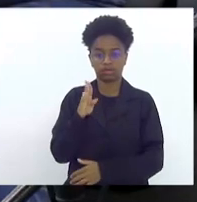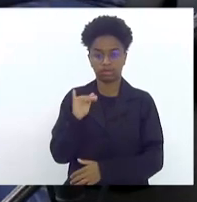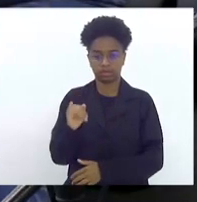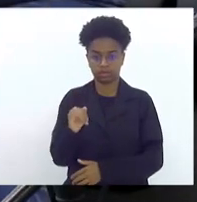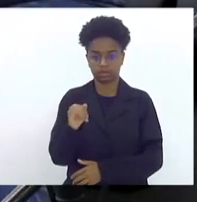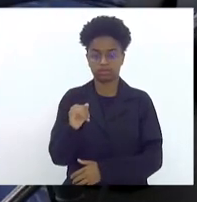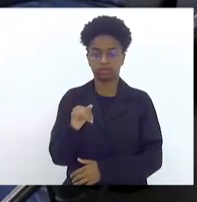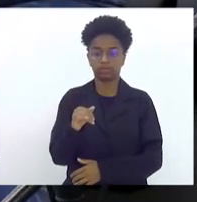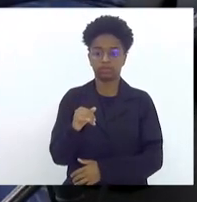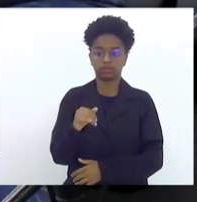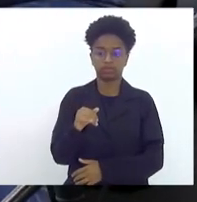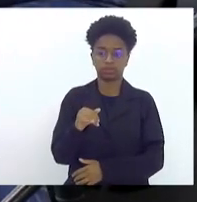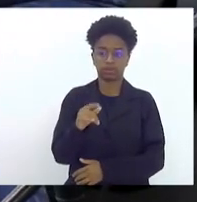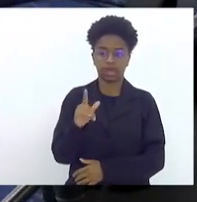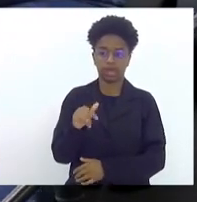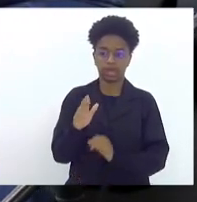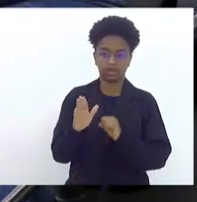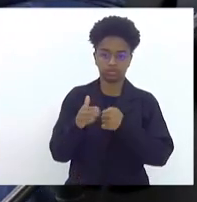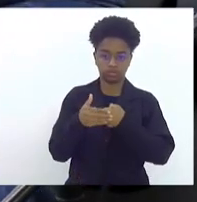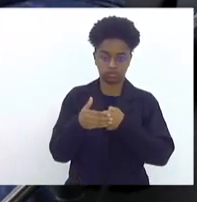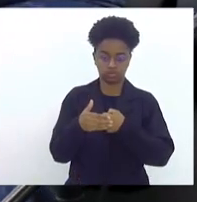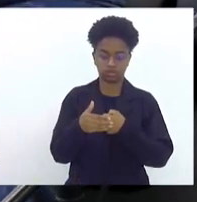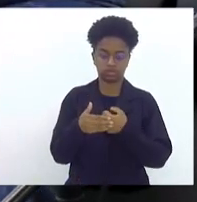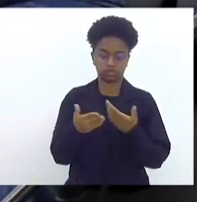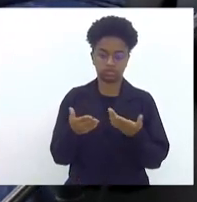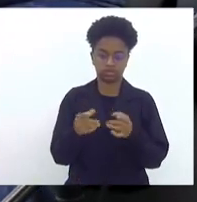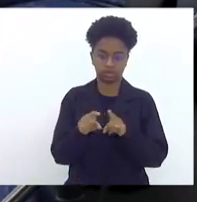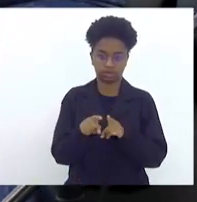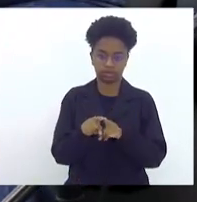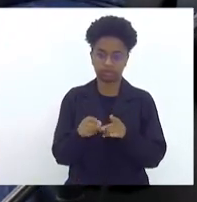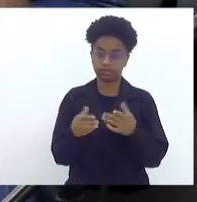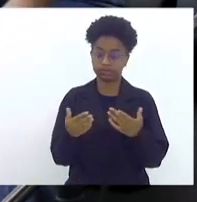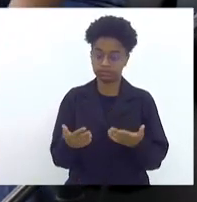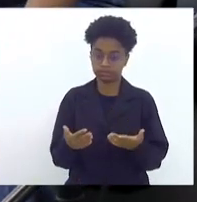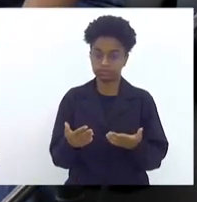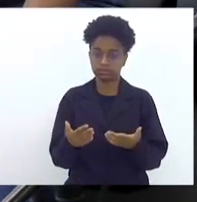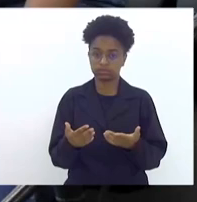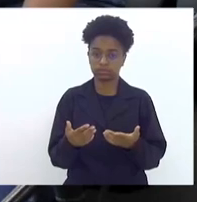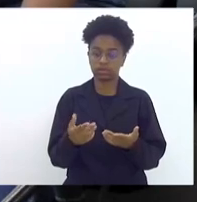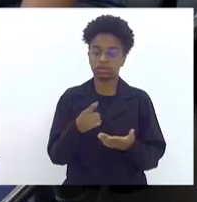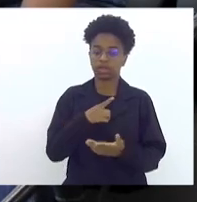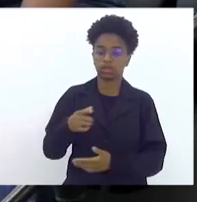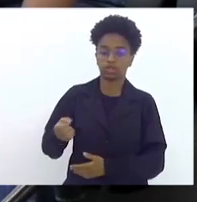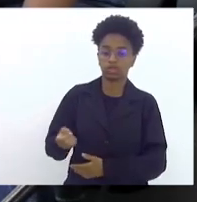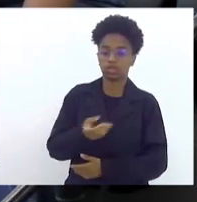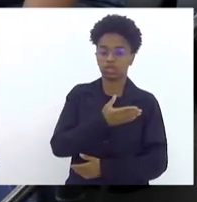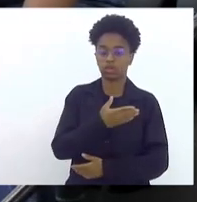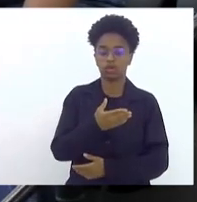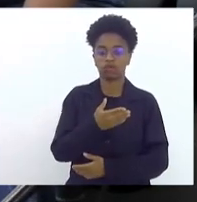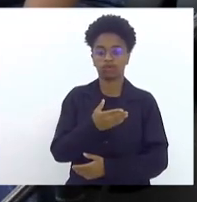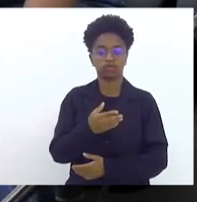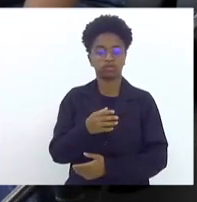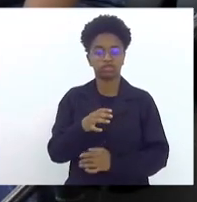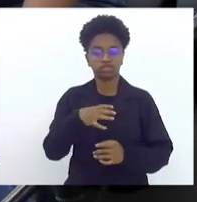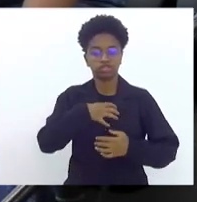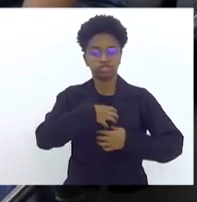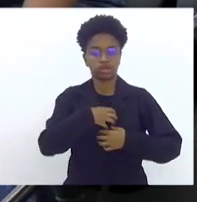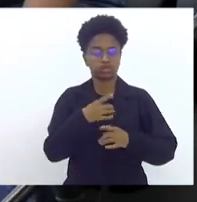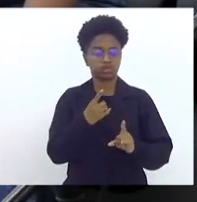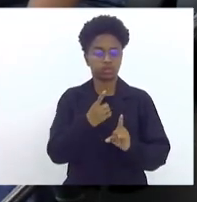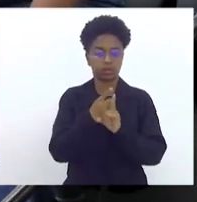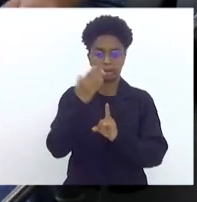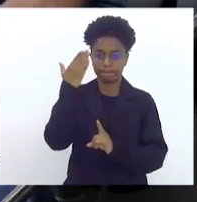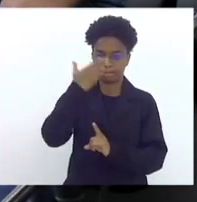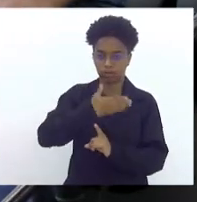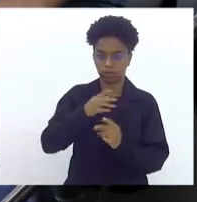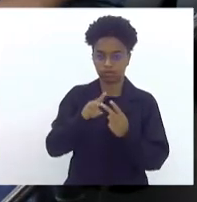é a operação anão né que vende anônimo então é um novo meio moderno de prova digital que o